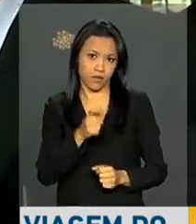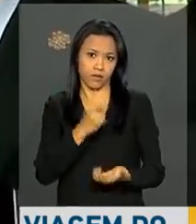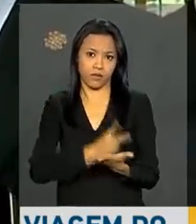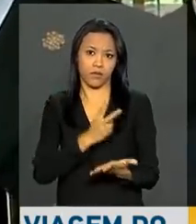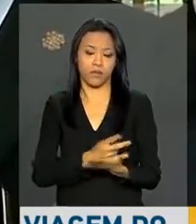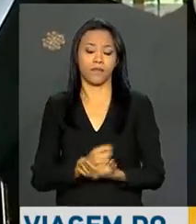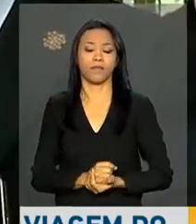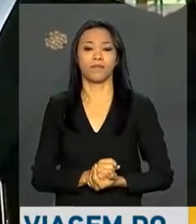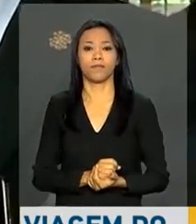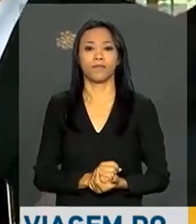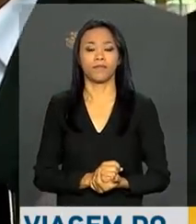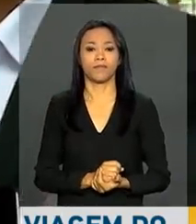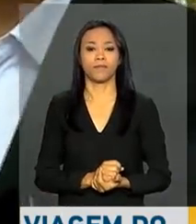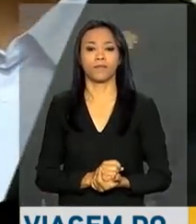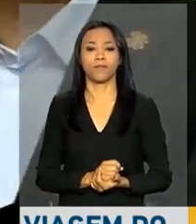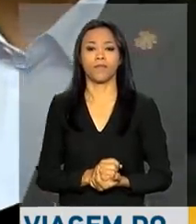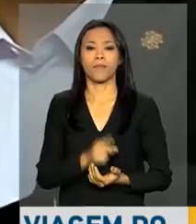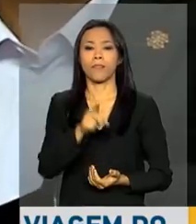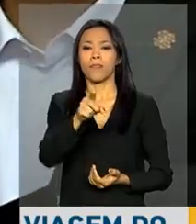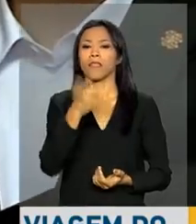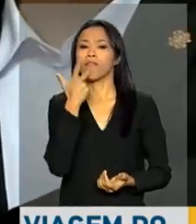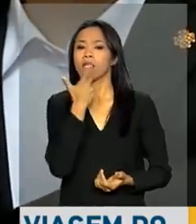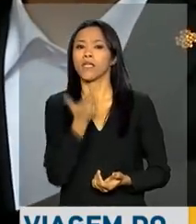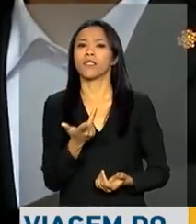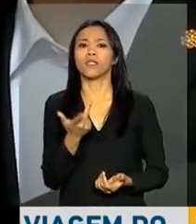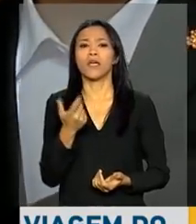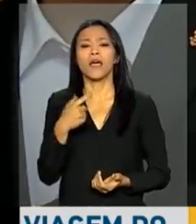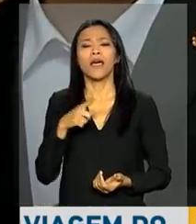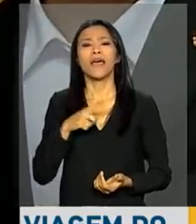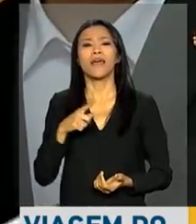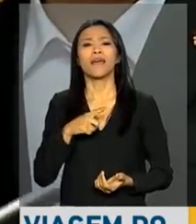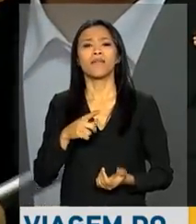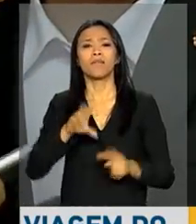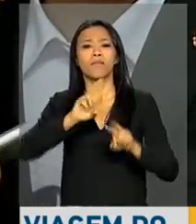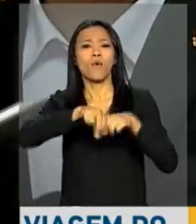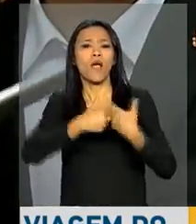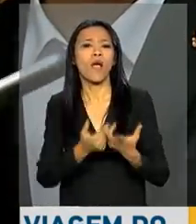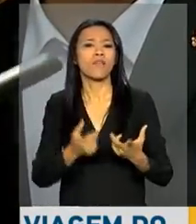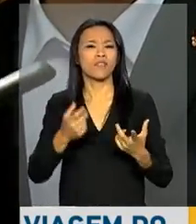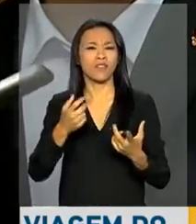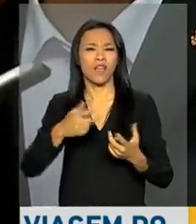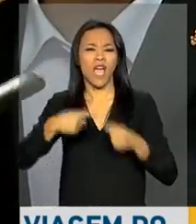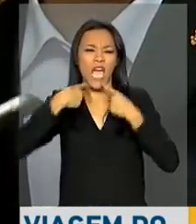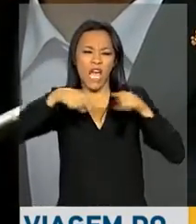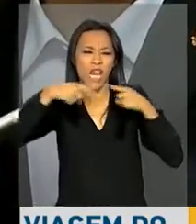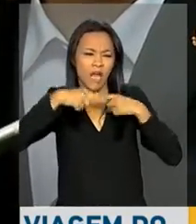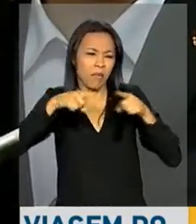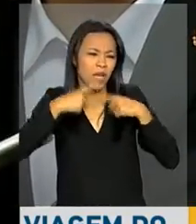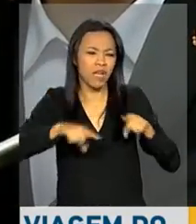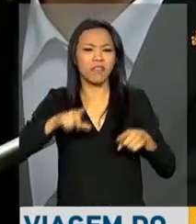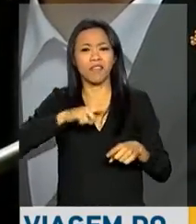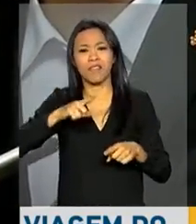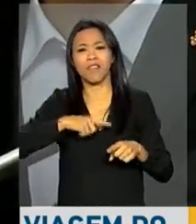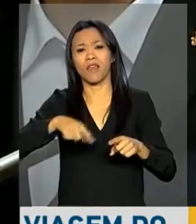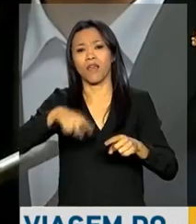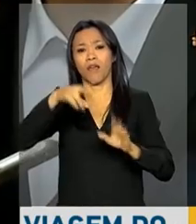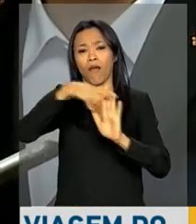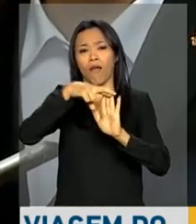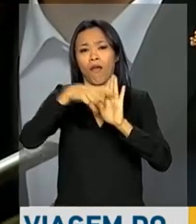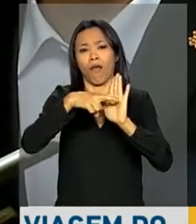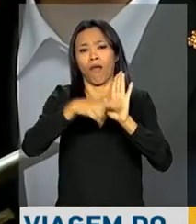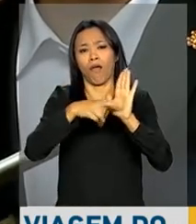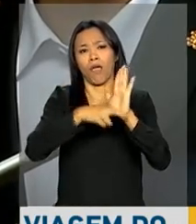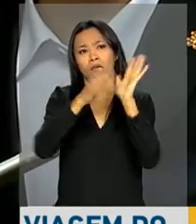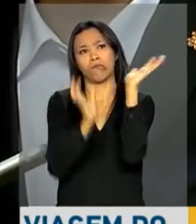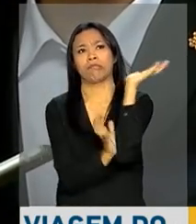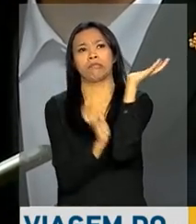Ampliar. É um pouco da desburocratização. Alguns reclamaram de uma certa burocracia, especialmente no plano